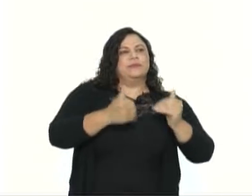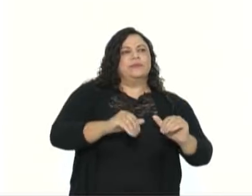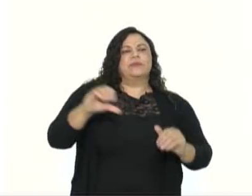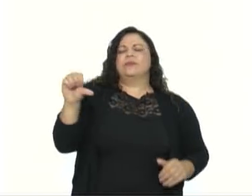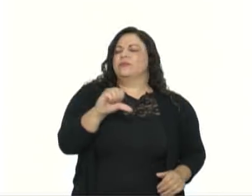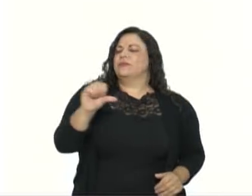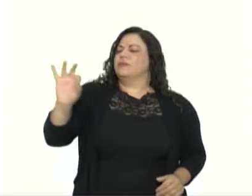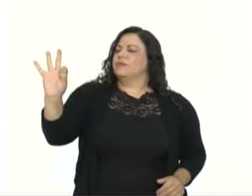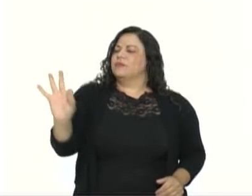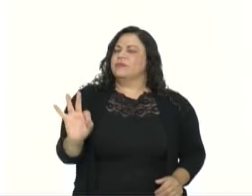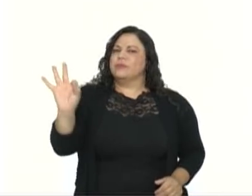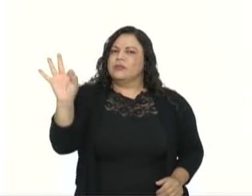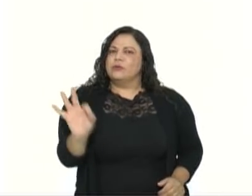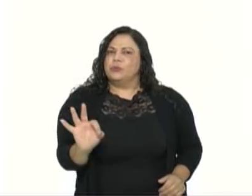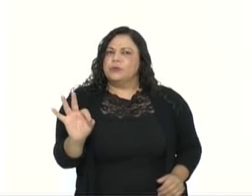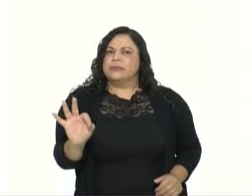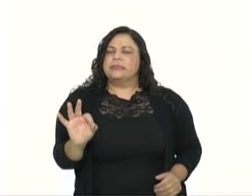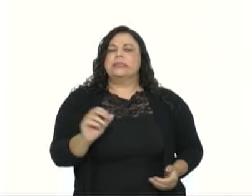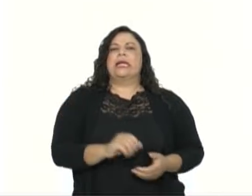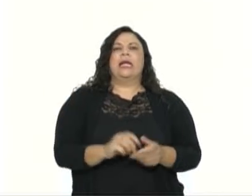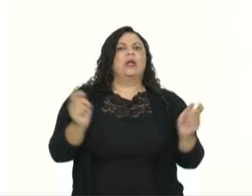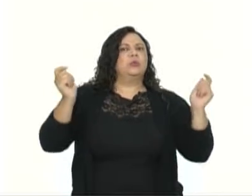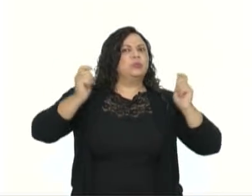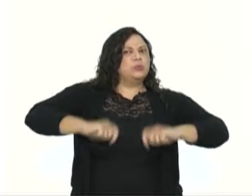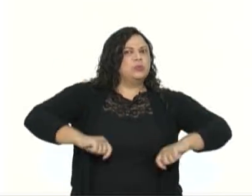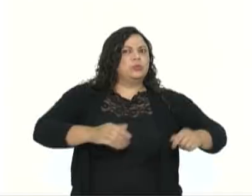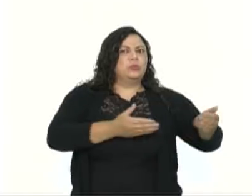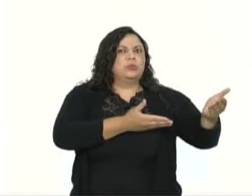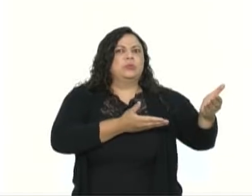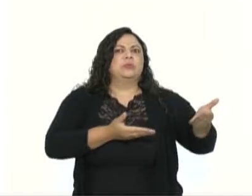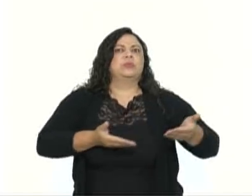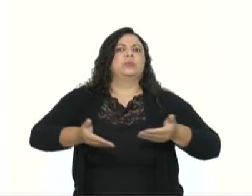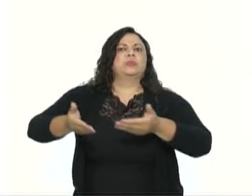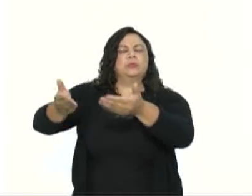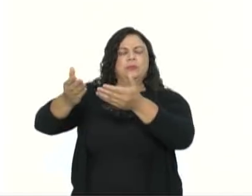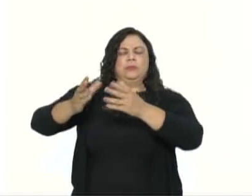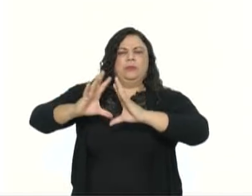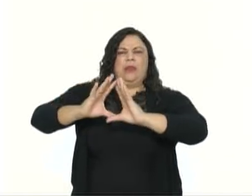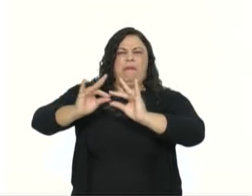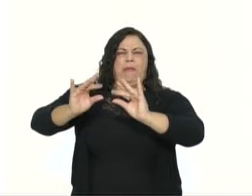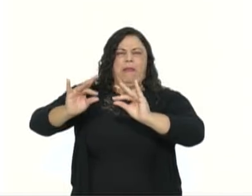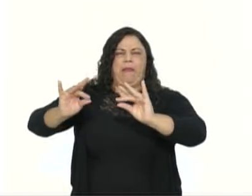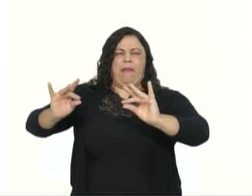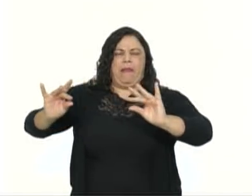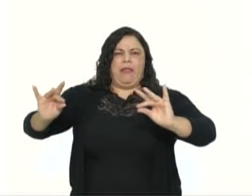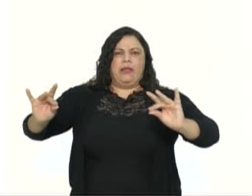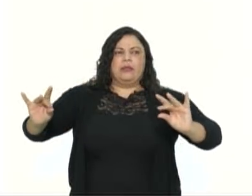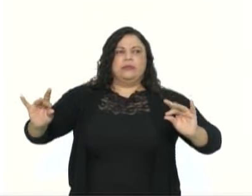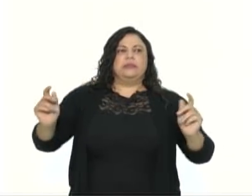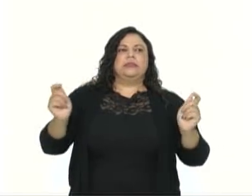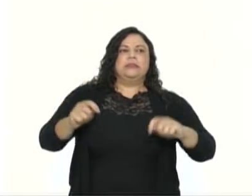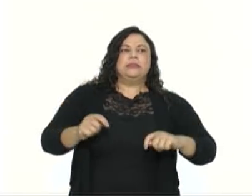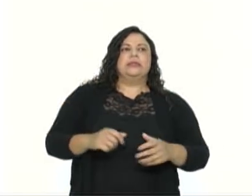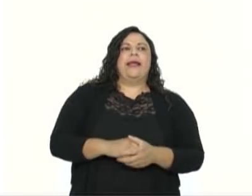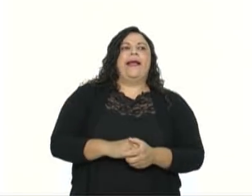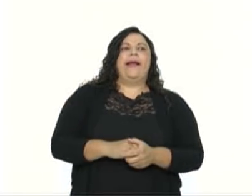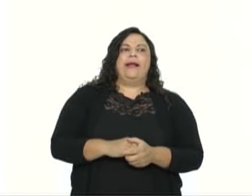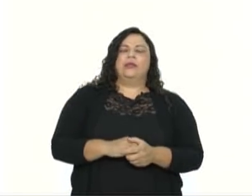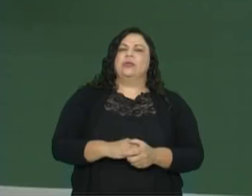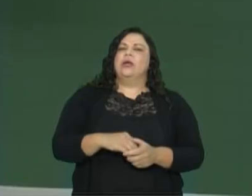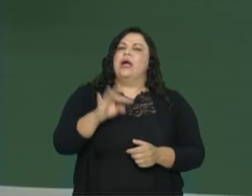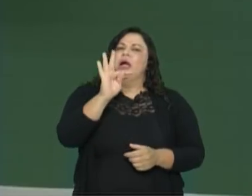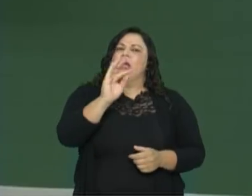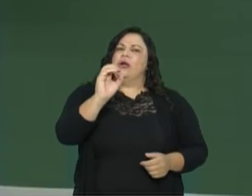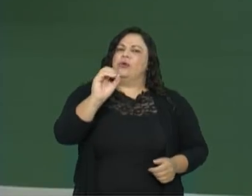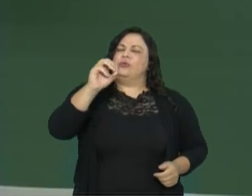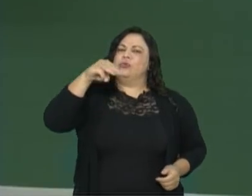tem propriedade supercondutora e elevada resistência à corrosão. Então, para aparelhos de ressonância magnética, tomógrafos